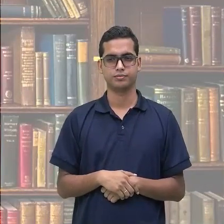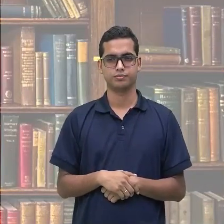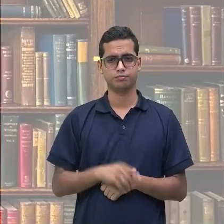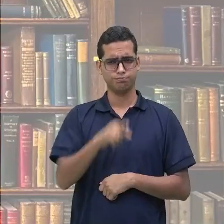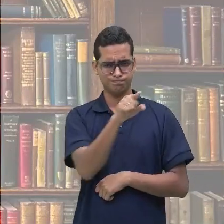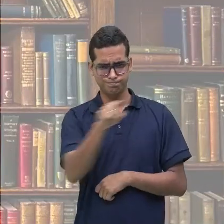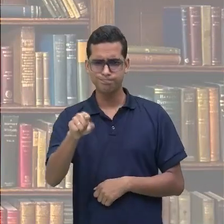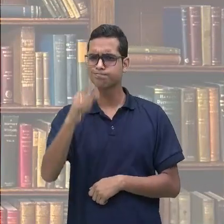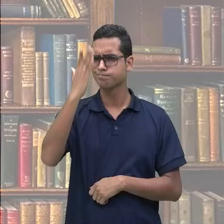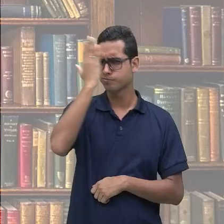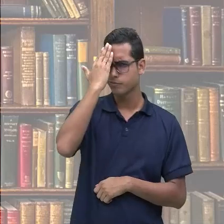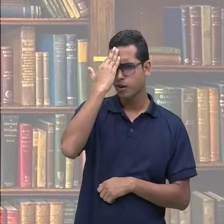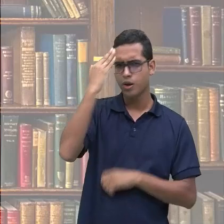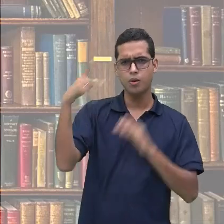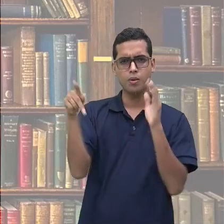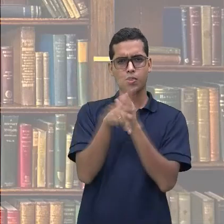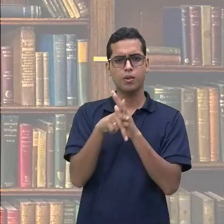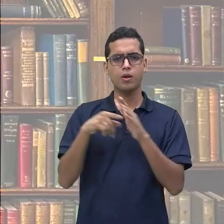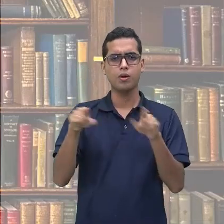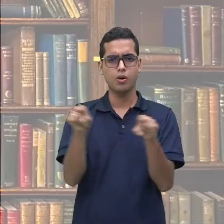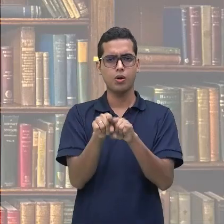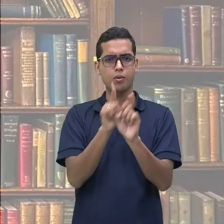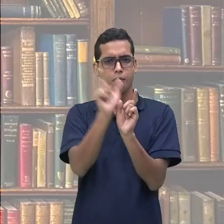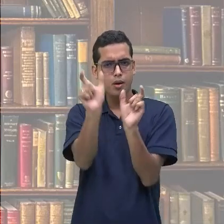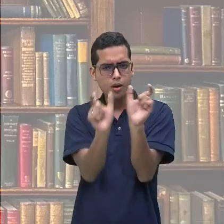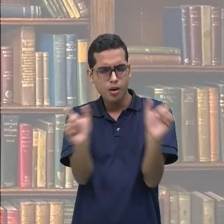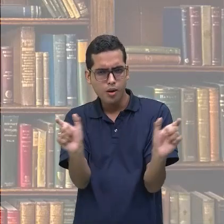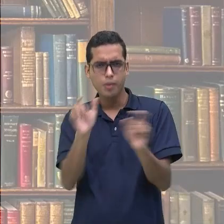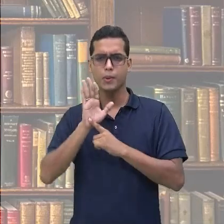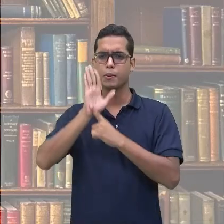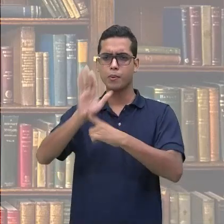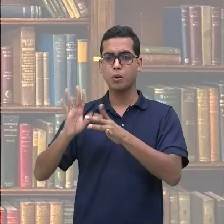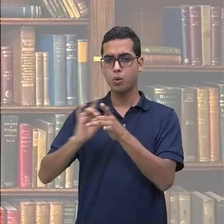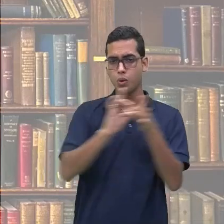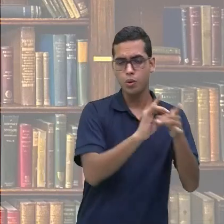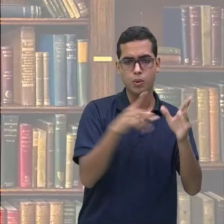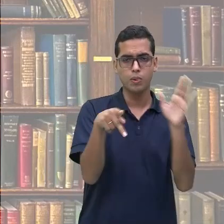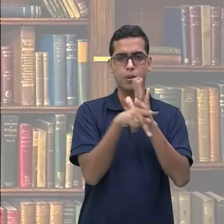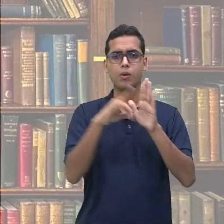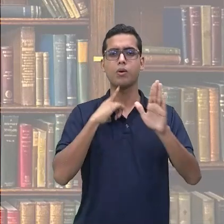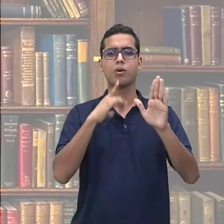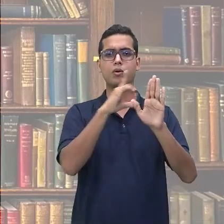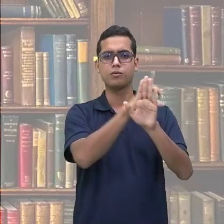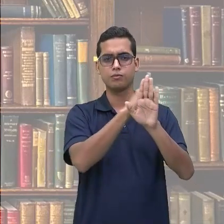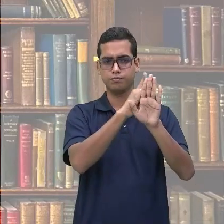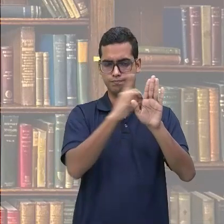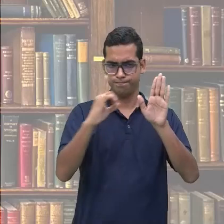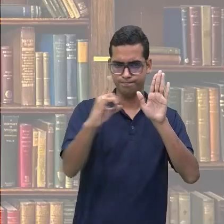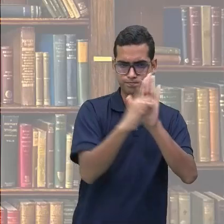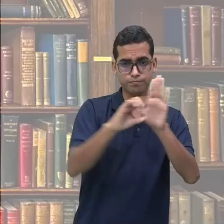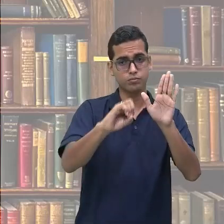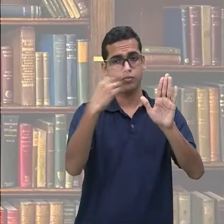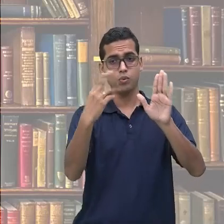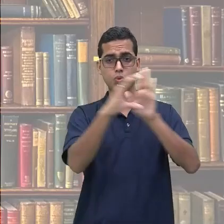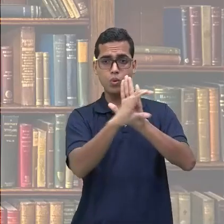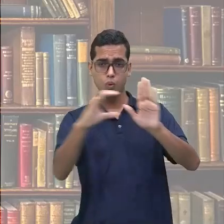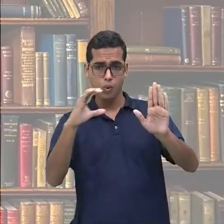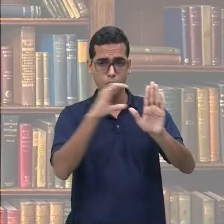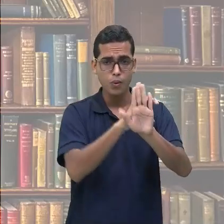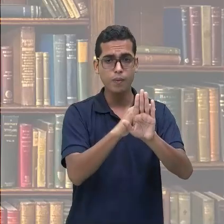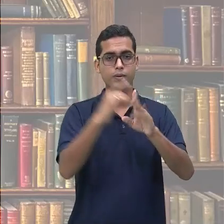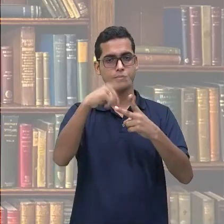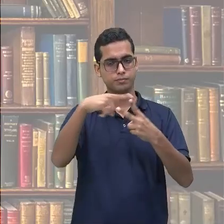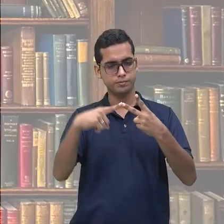Você sabia que as palavras ou se apresentam no sentido denotativo ou conotativo? Quando